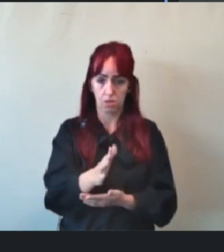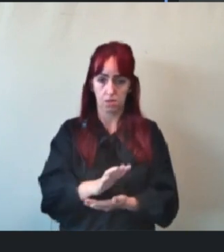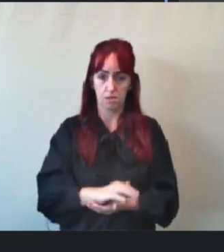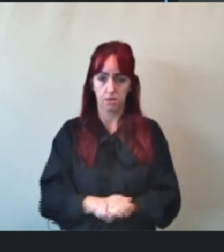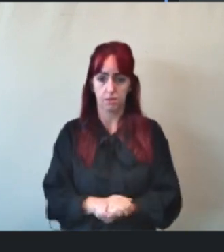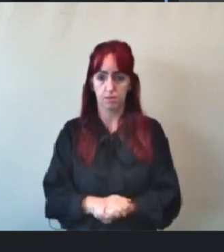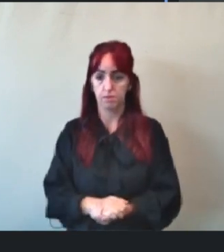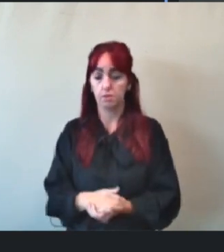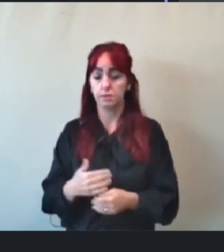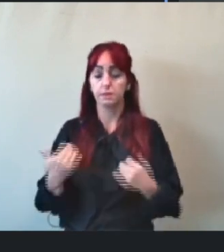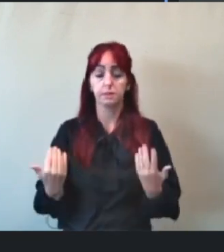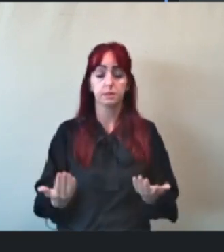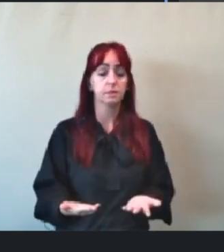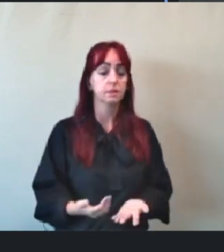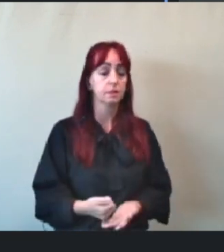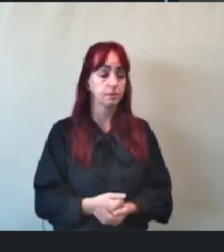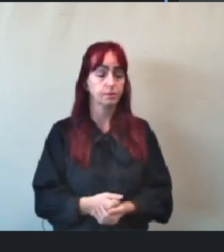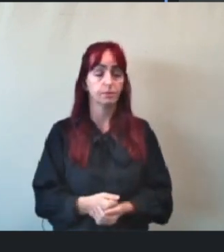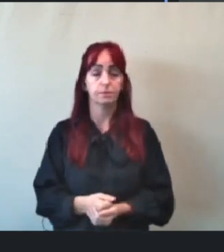Então,